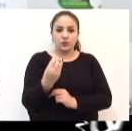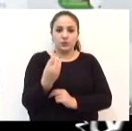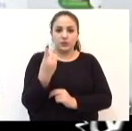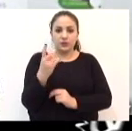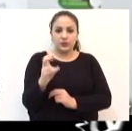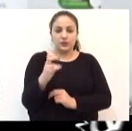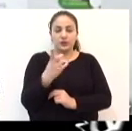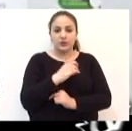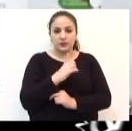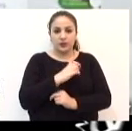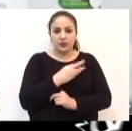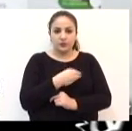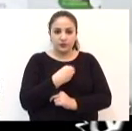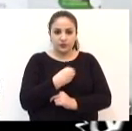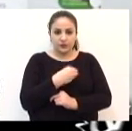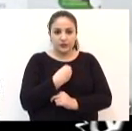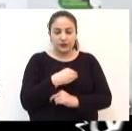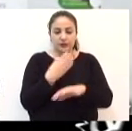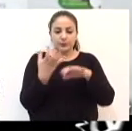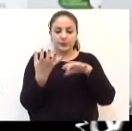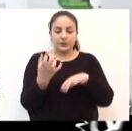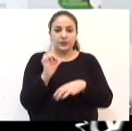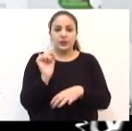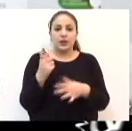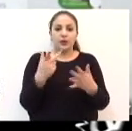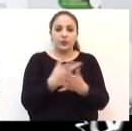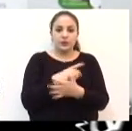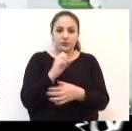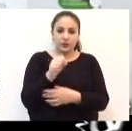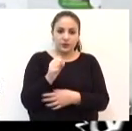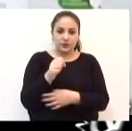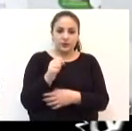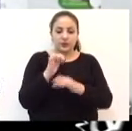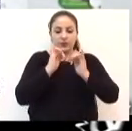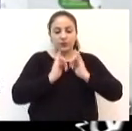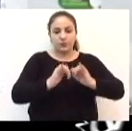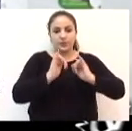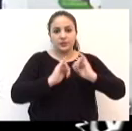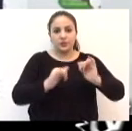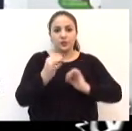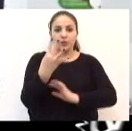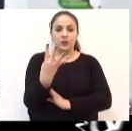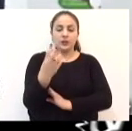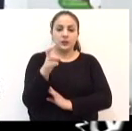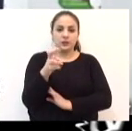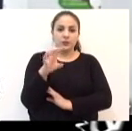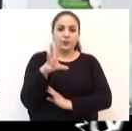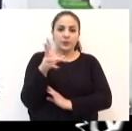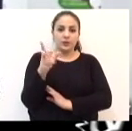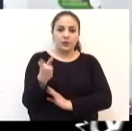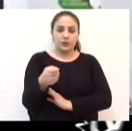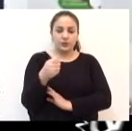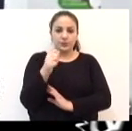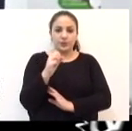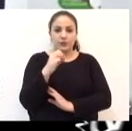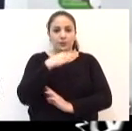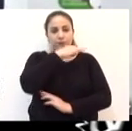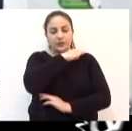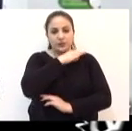estava lá em Brasília, onde houve sim esse anúncio dos 45 milhões, pelo ministro Eliseu Padilha,